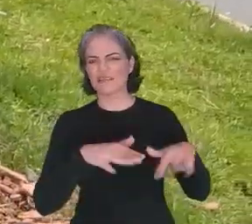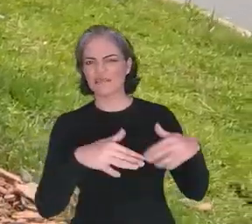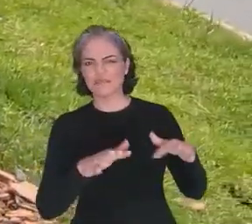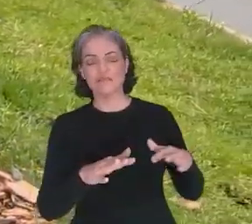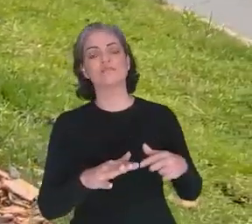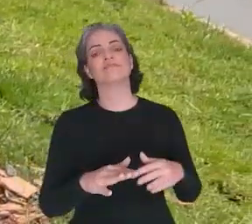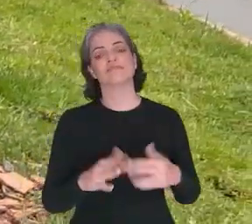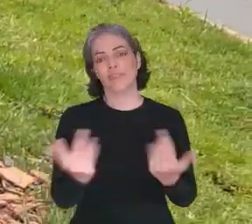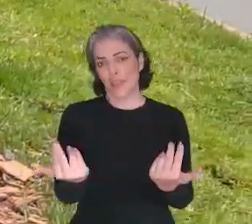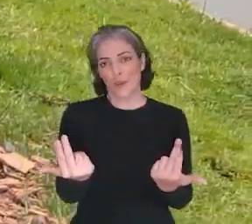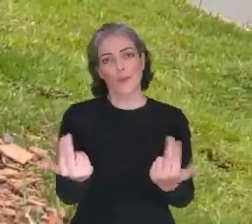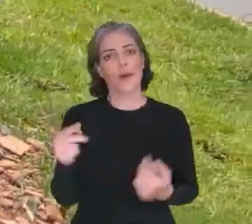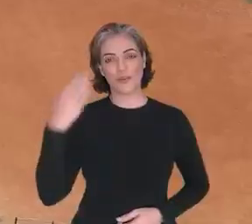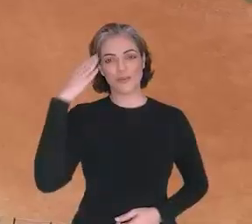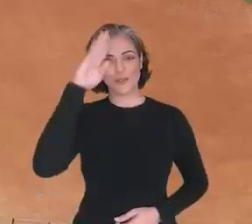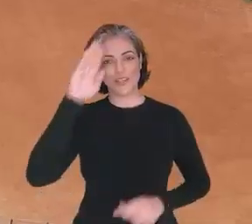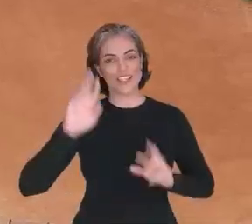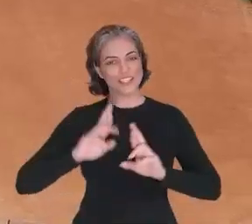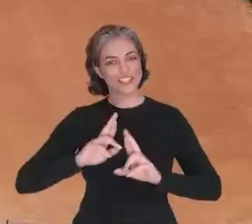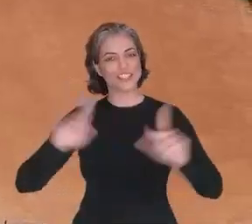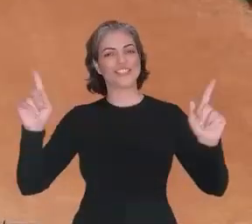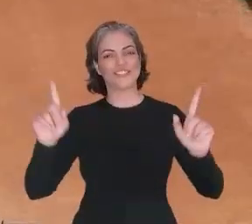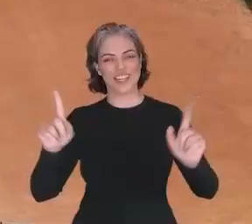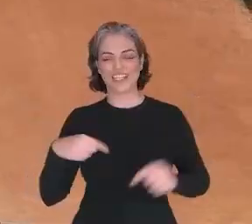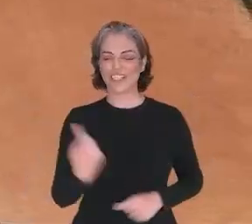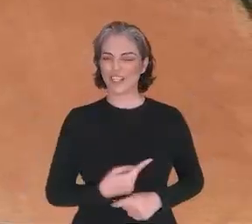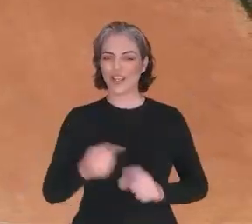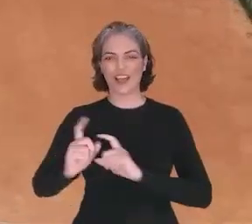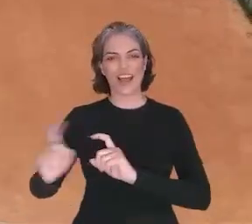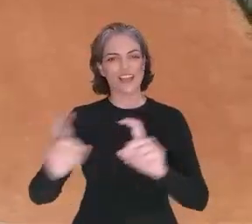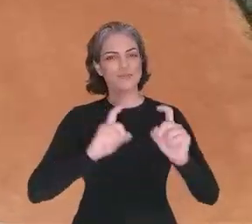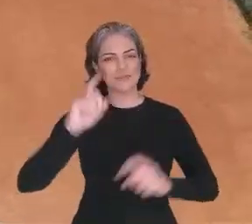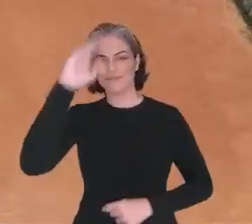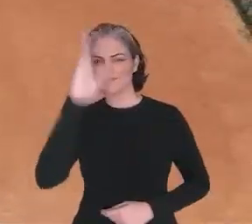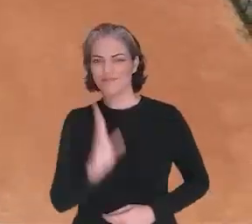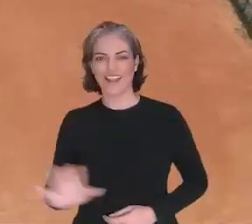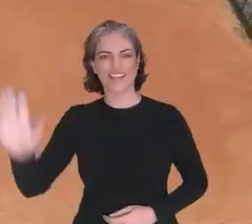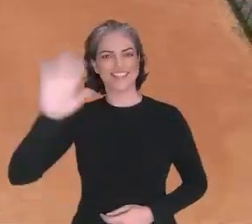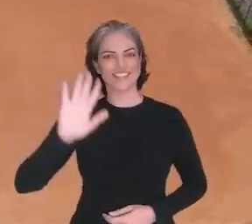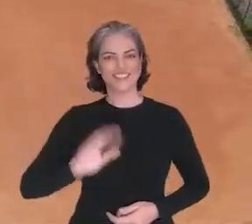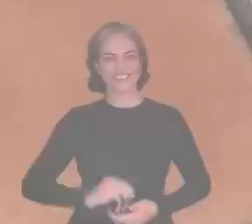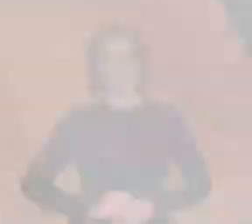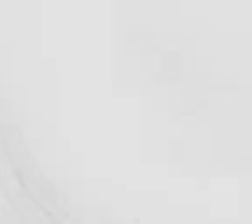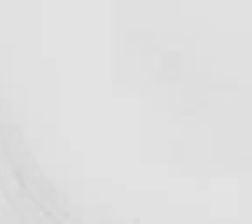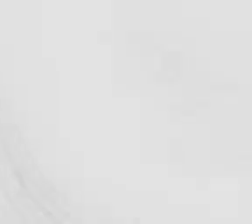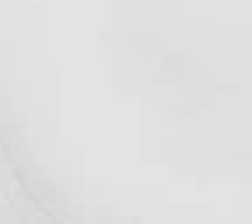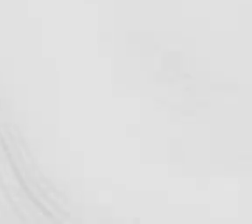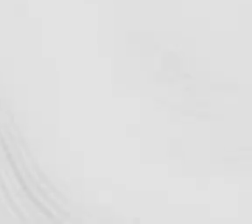abandonadas ou foram procrastinadas. Nós somos e estamos governando o país inteiro.